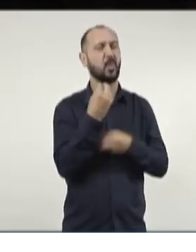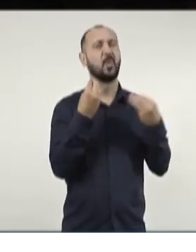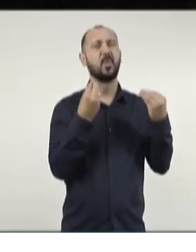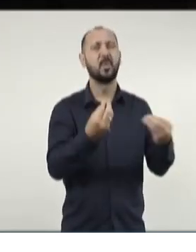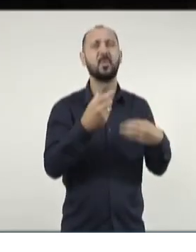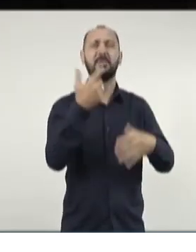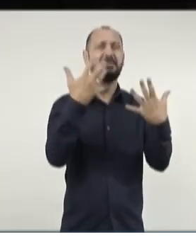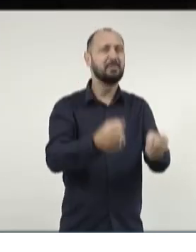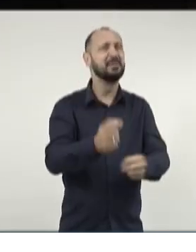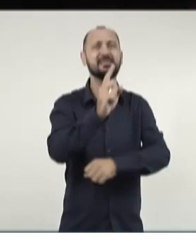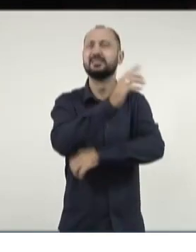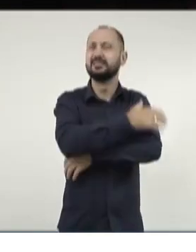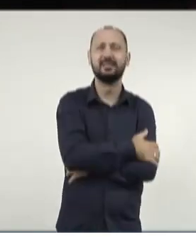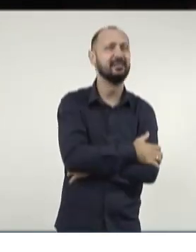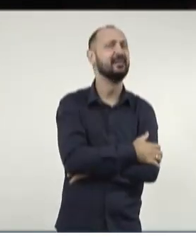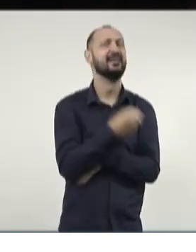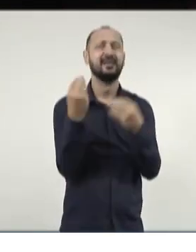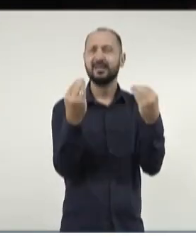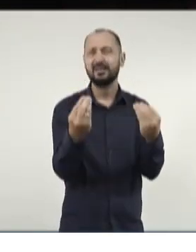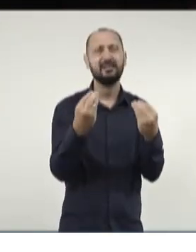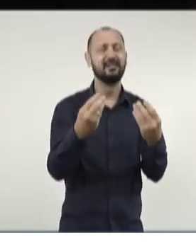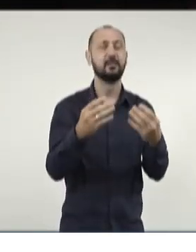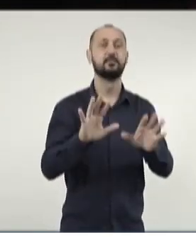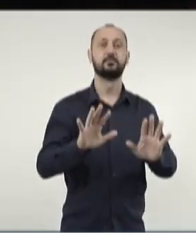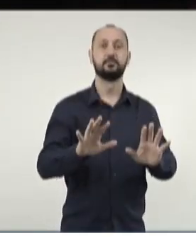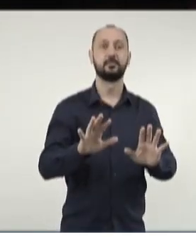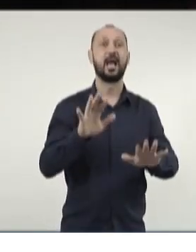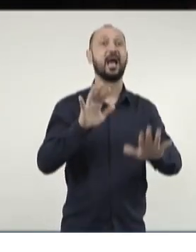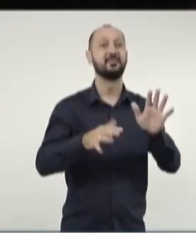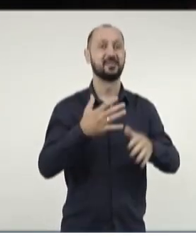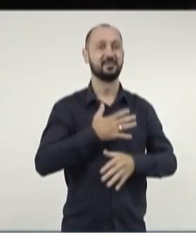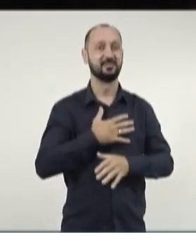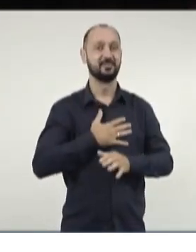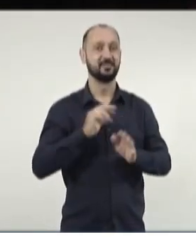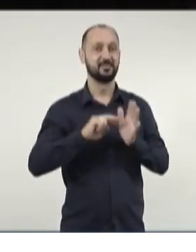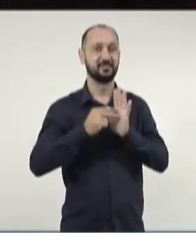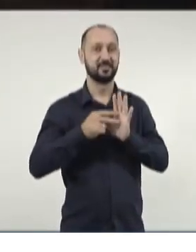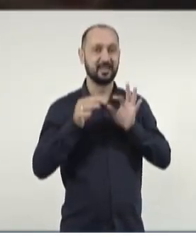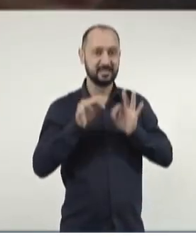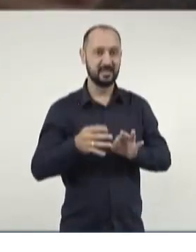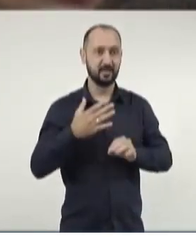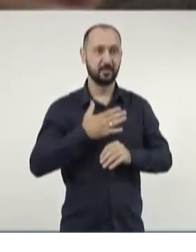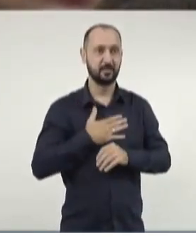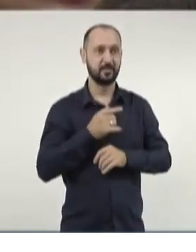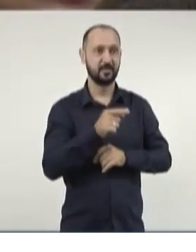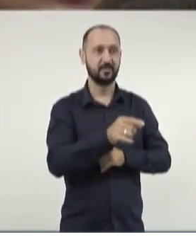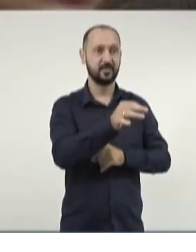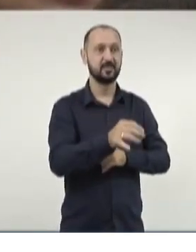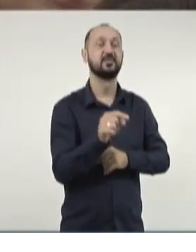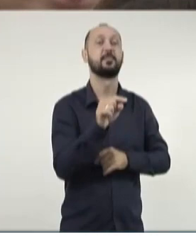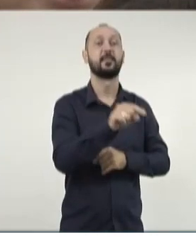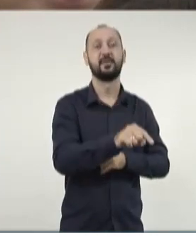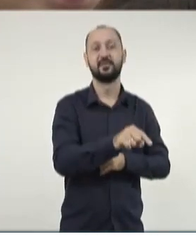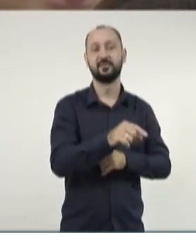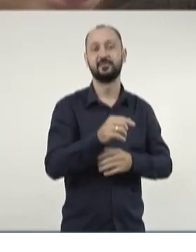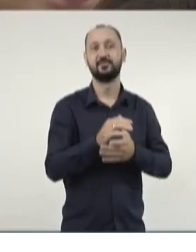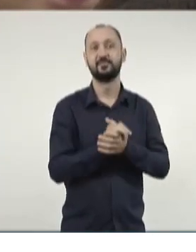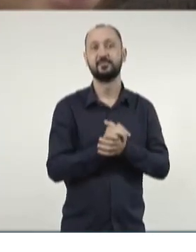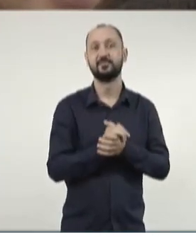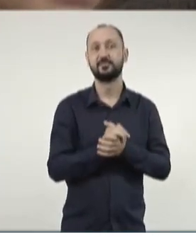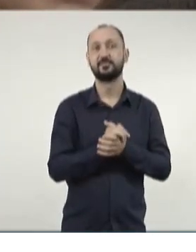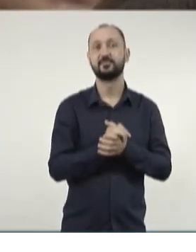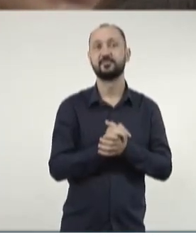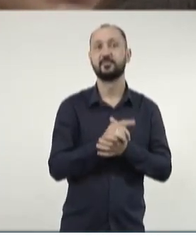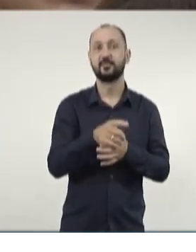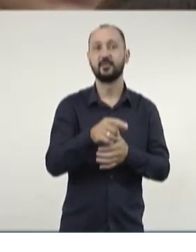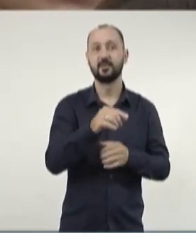como ele não aceita isso, né? Mas nem sempre o que faz sentido para a gente faz sentido para o outro. Então,